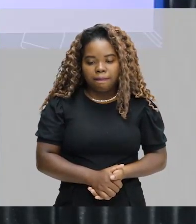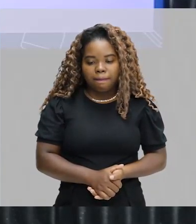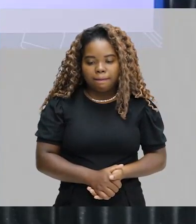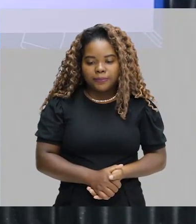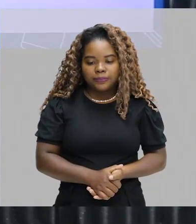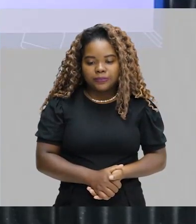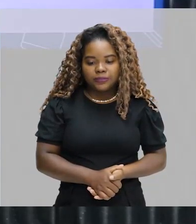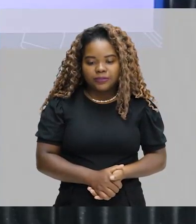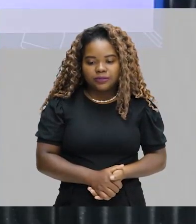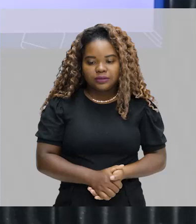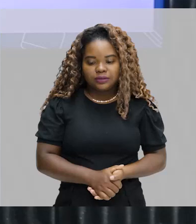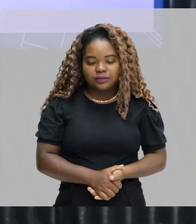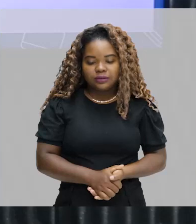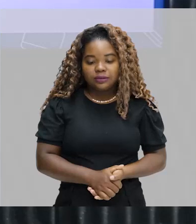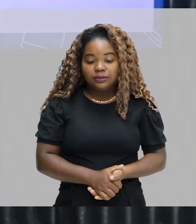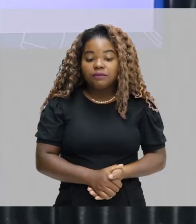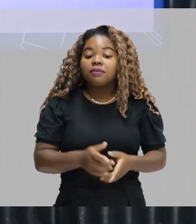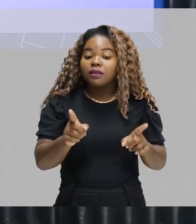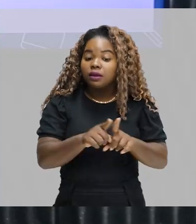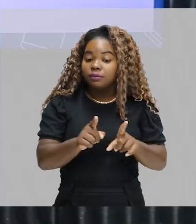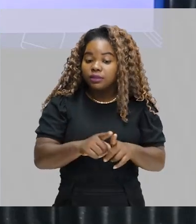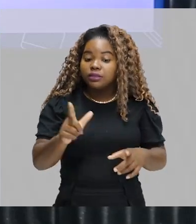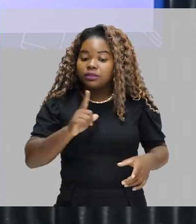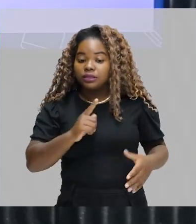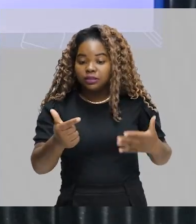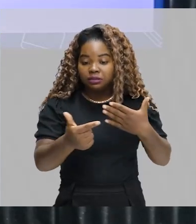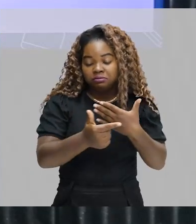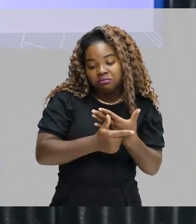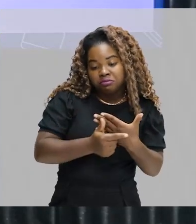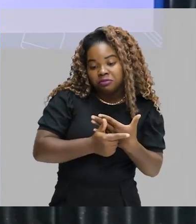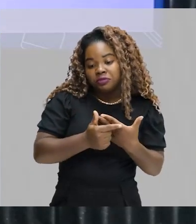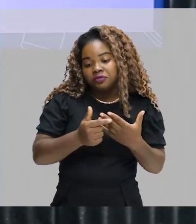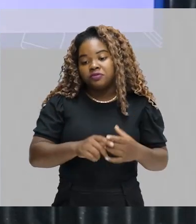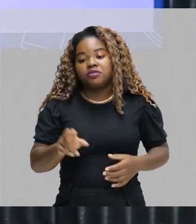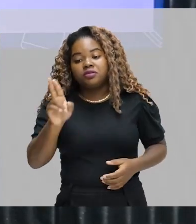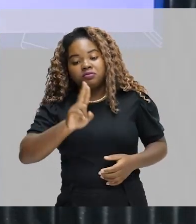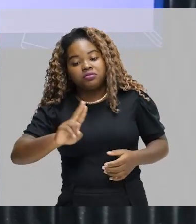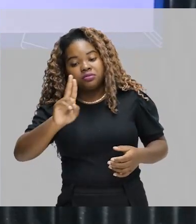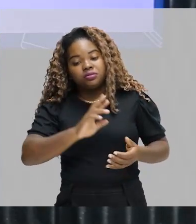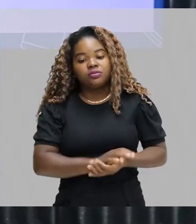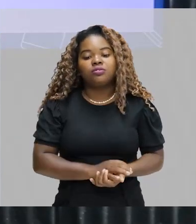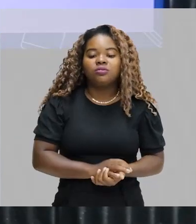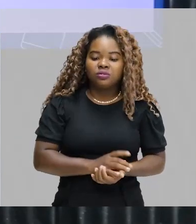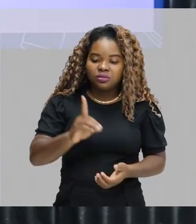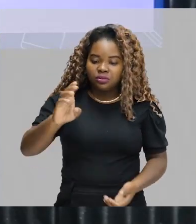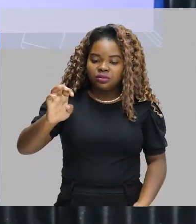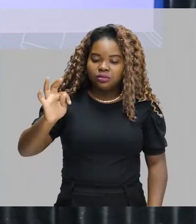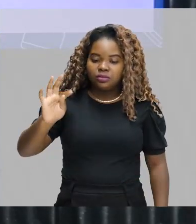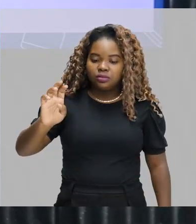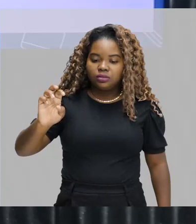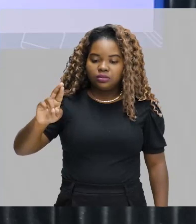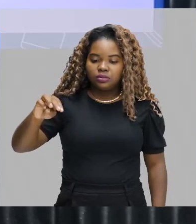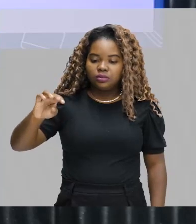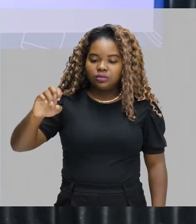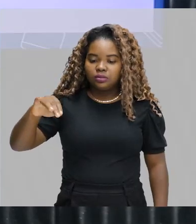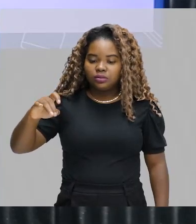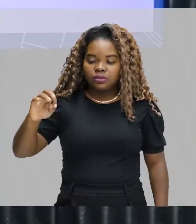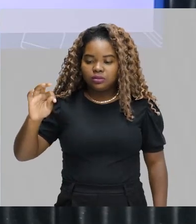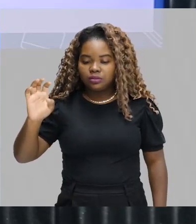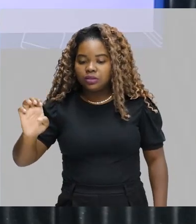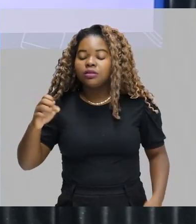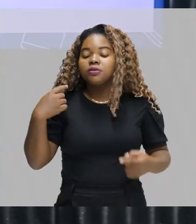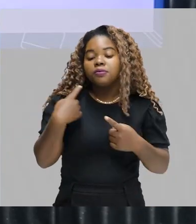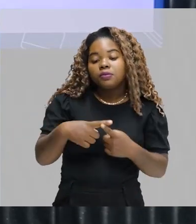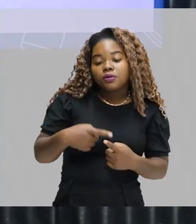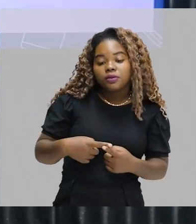used as determiners. Eles também podem ser chamados ou podem ser utilizados como determinantes, porque eles vão, de